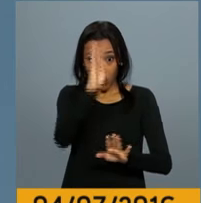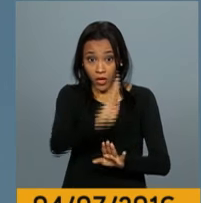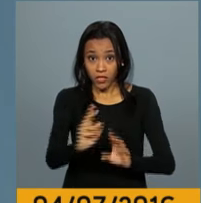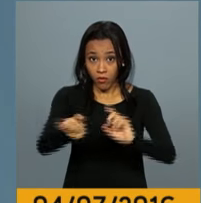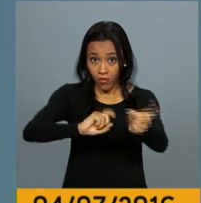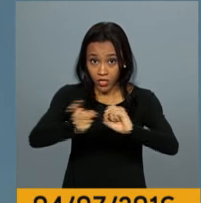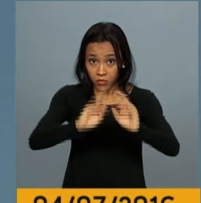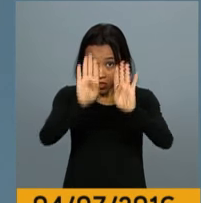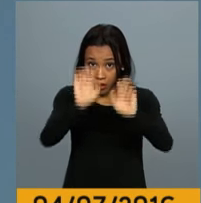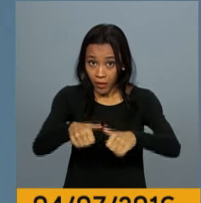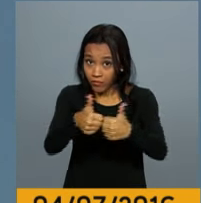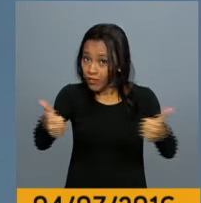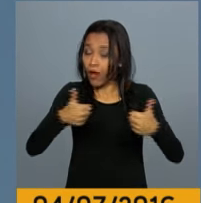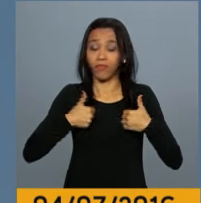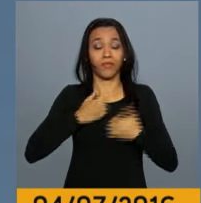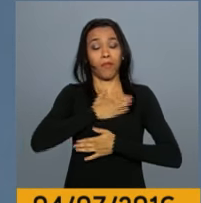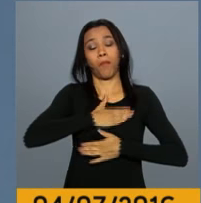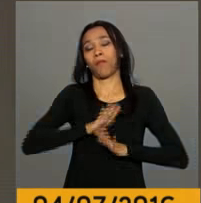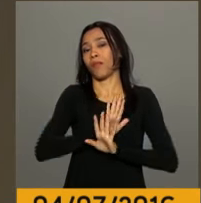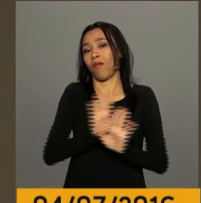vida pública. Portanto, meus amigos,